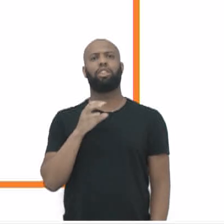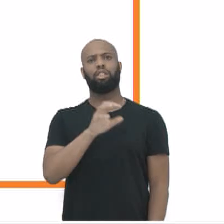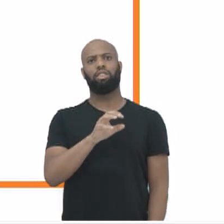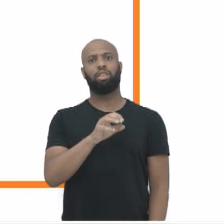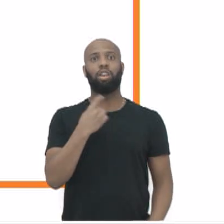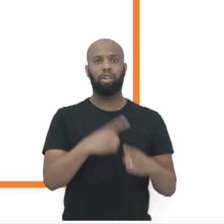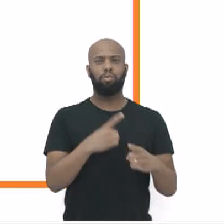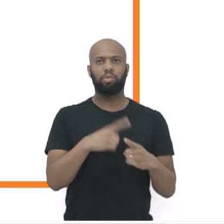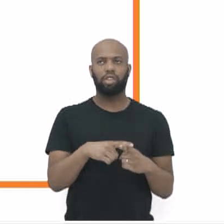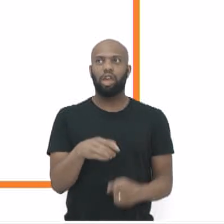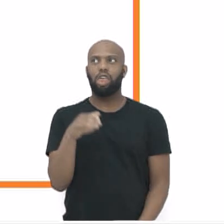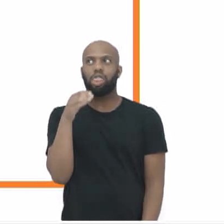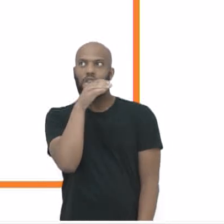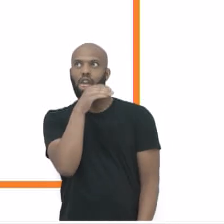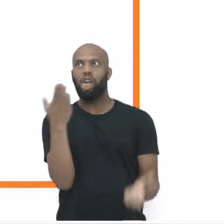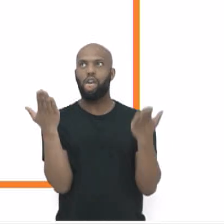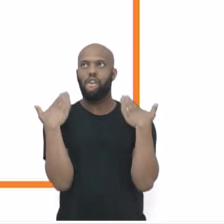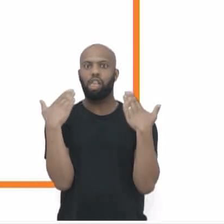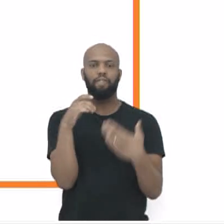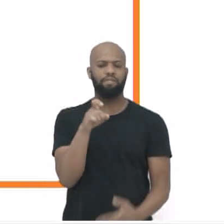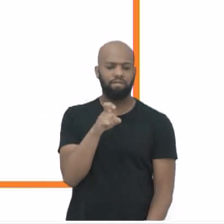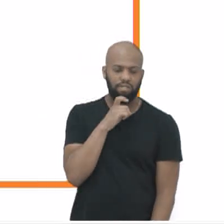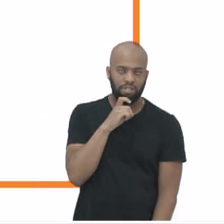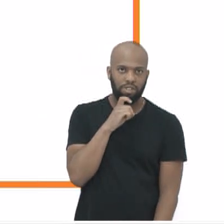sobre isso. Vamos lá.